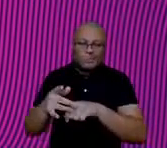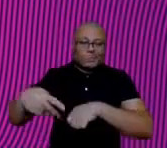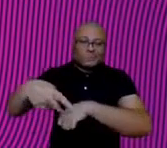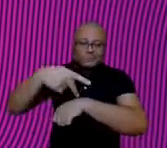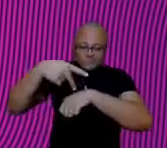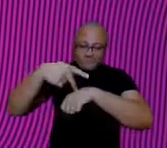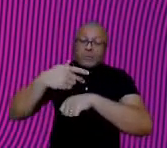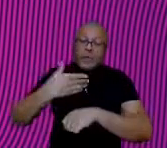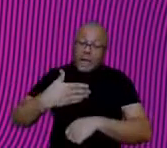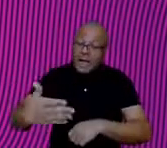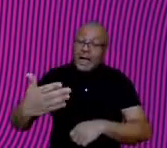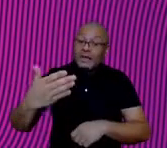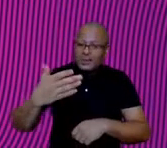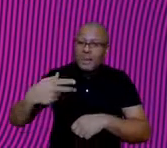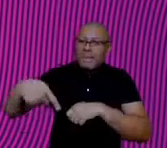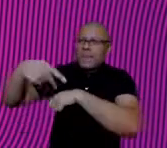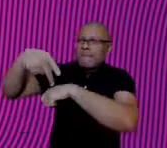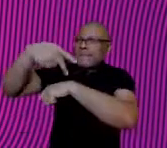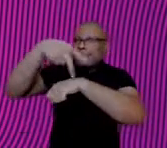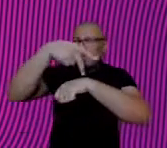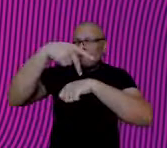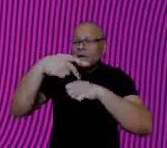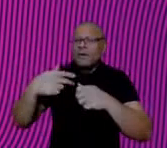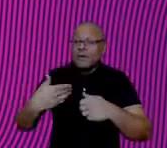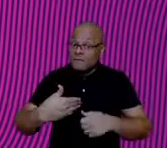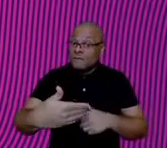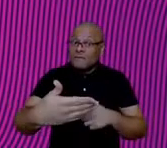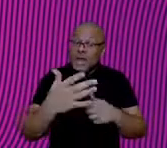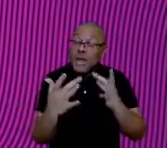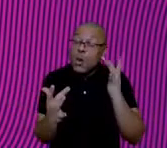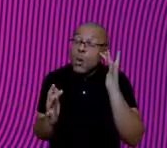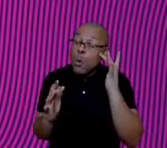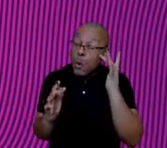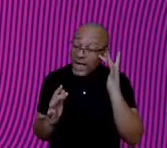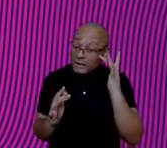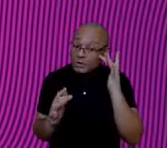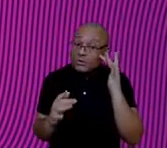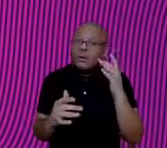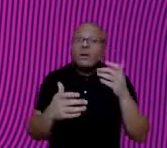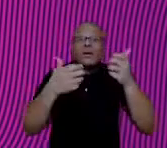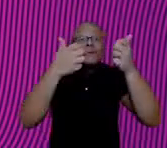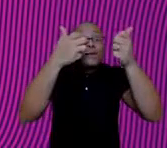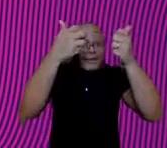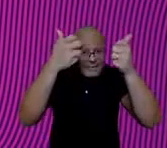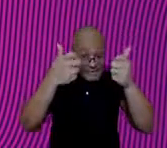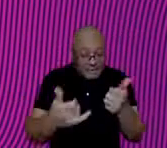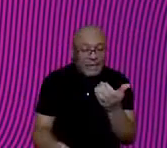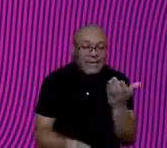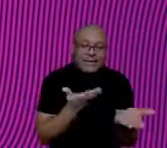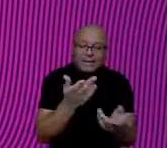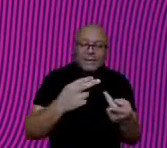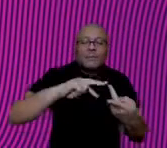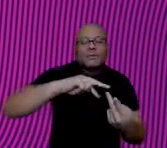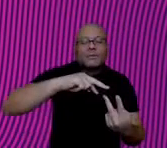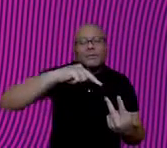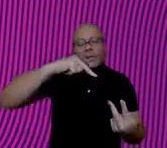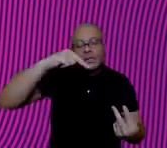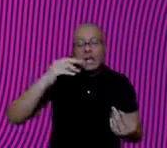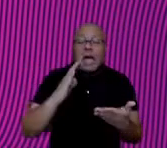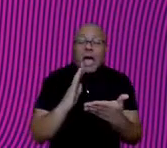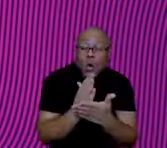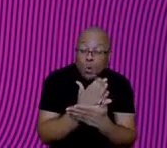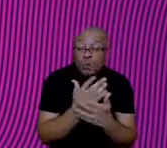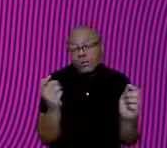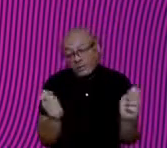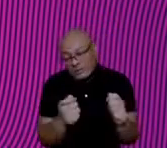na verdade, é até atrelado a um estudo subsequente para tratamento genético específico, para algumas formas mais prevalentes